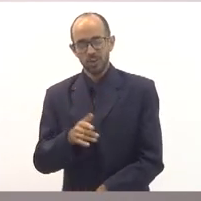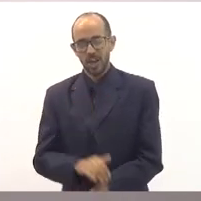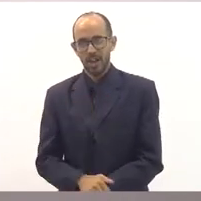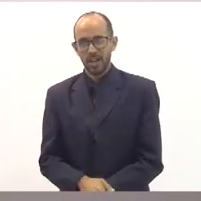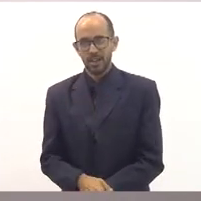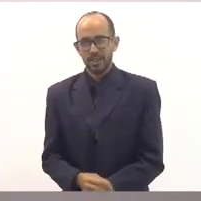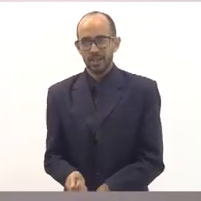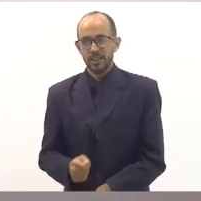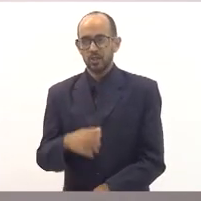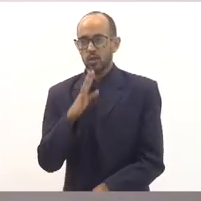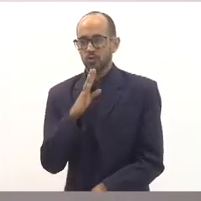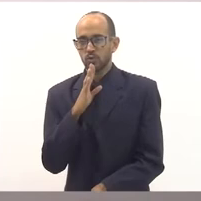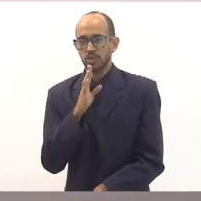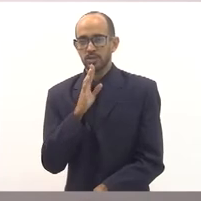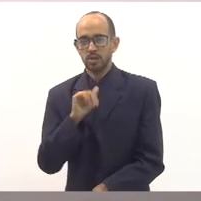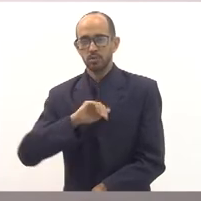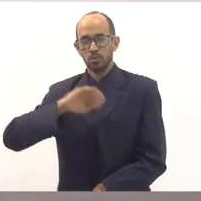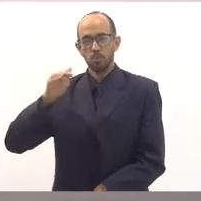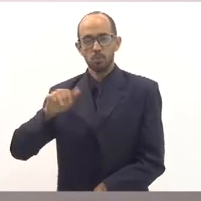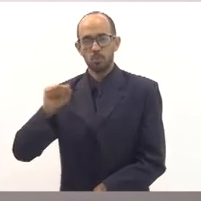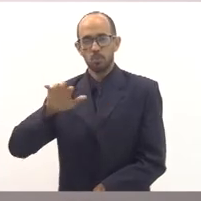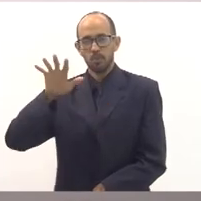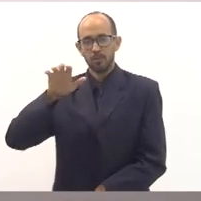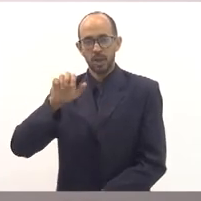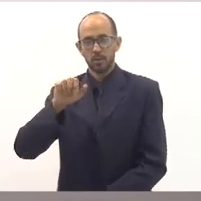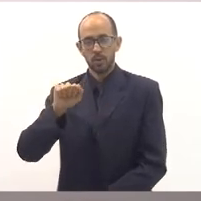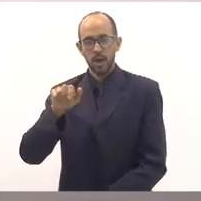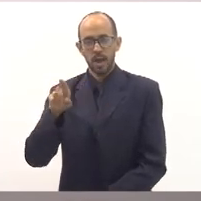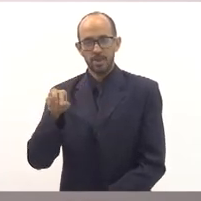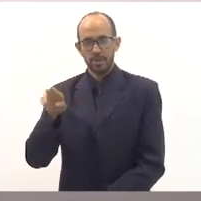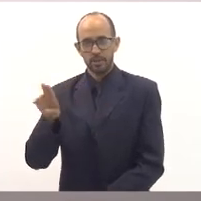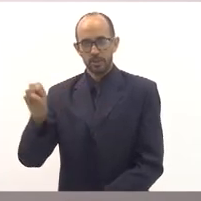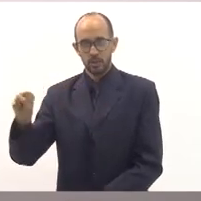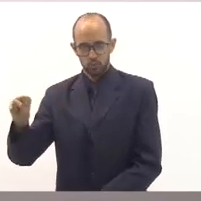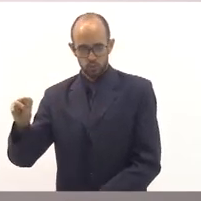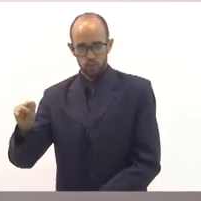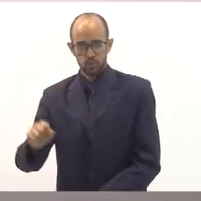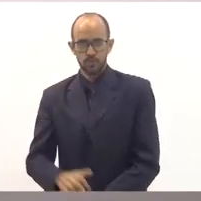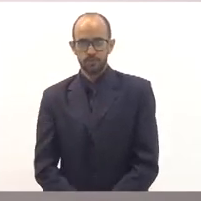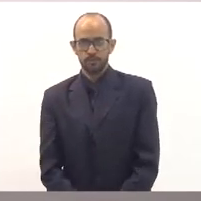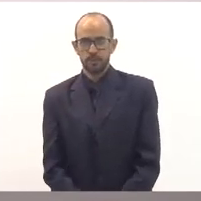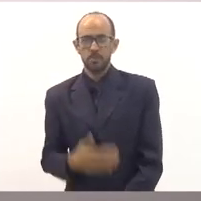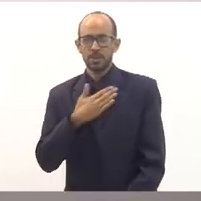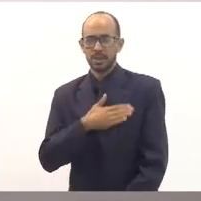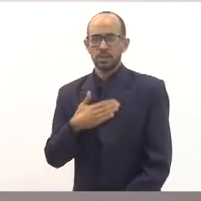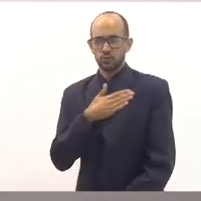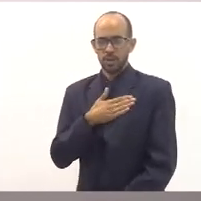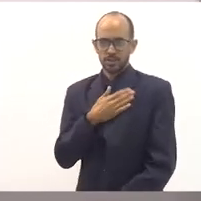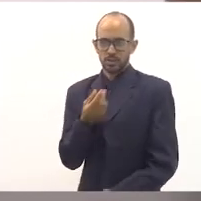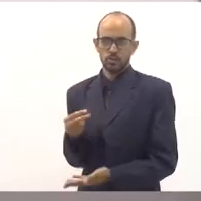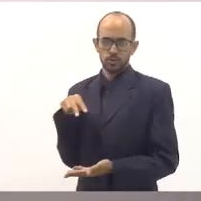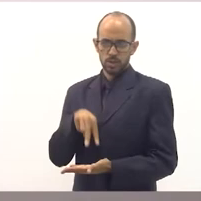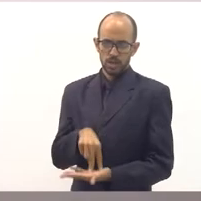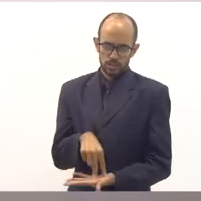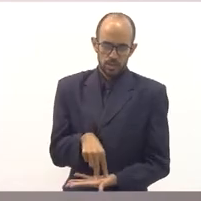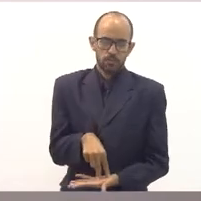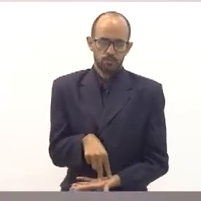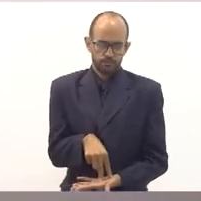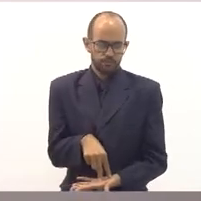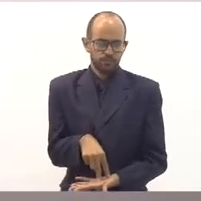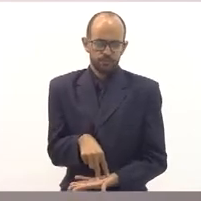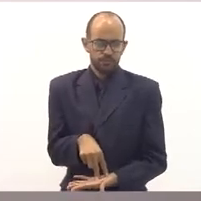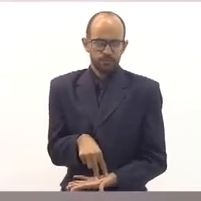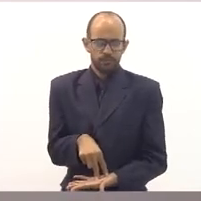conhecemos na no Morro do Adeus né então é motivo de muita satisfação estar aqui hoje hoje